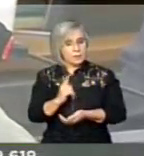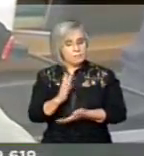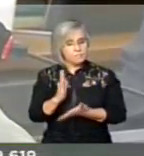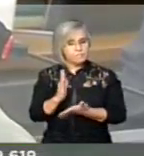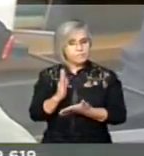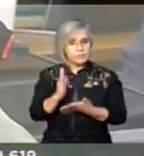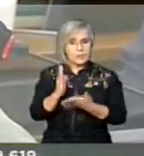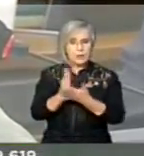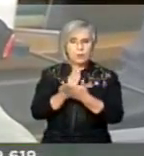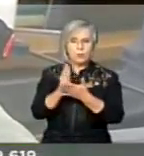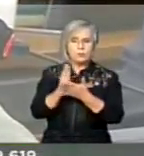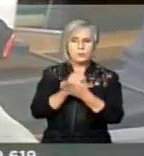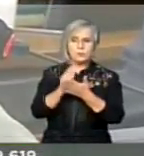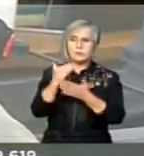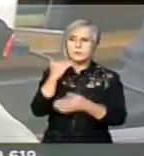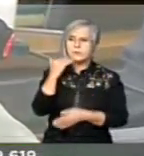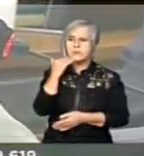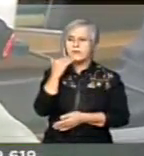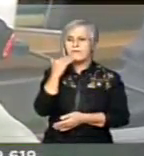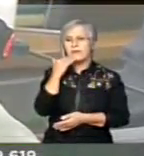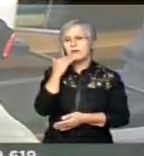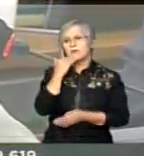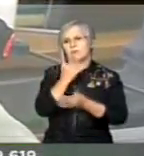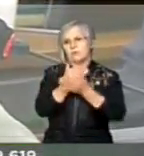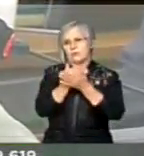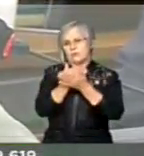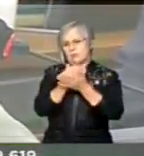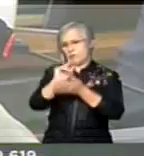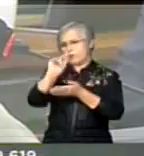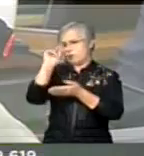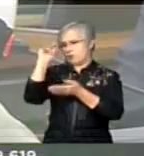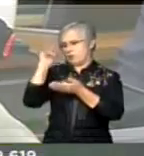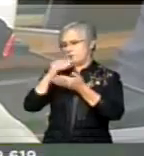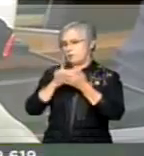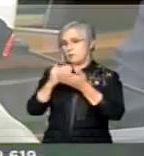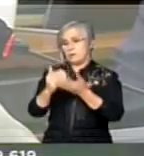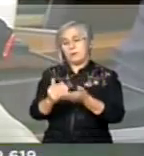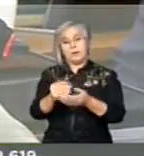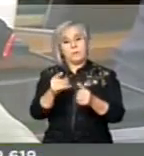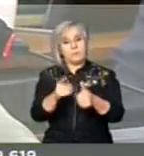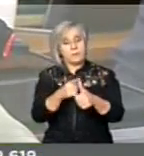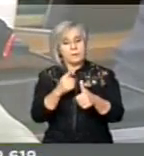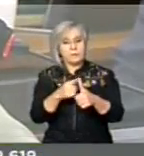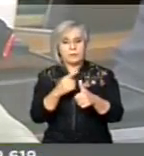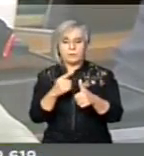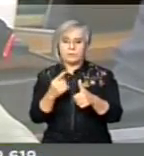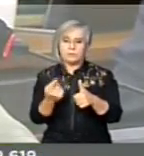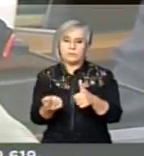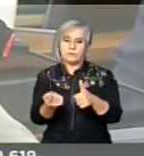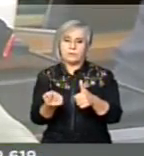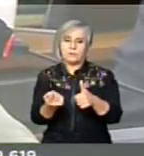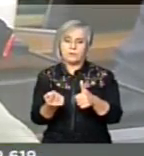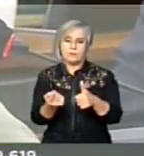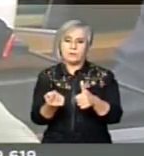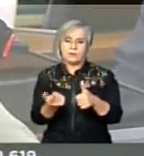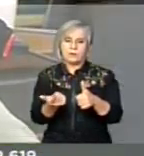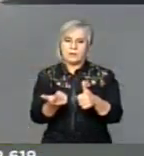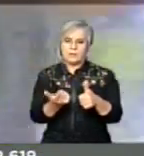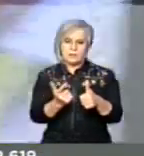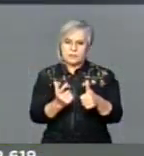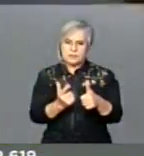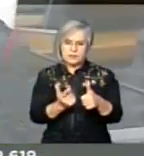defeitos congênitos. O primeiro deles é ter sido aceito após uma